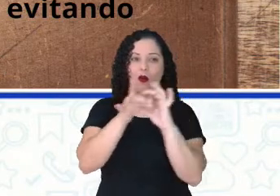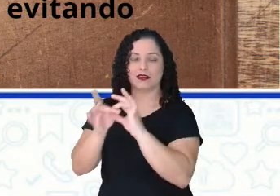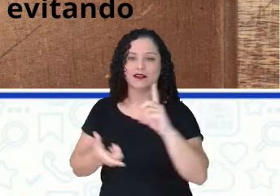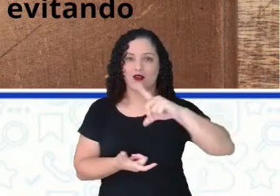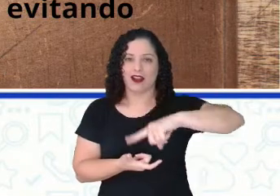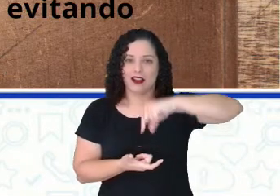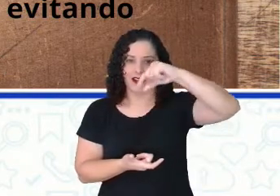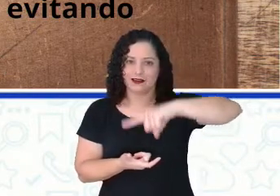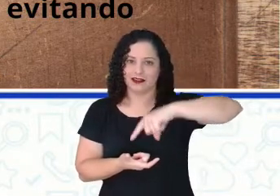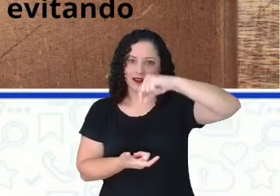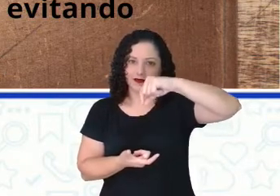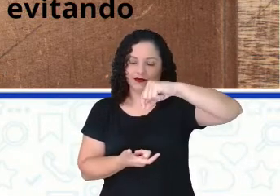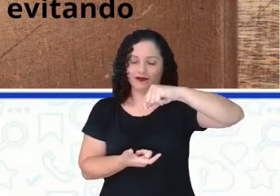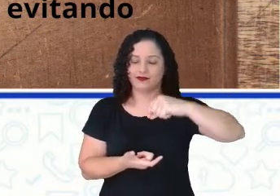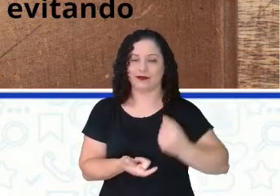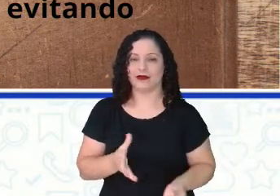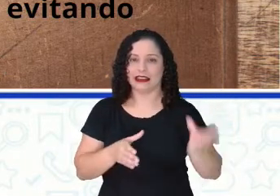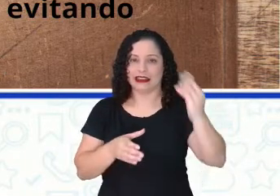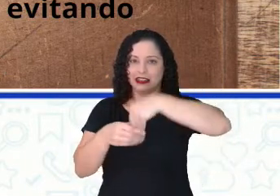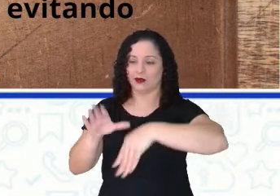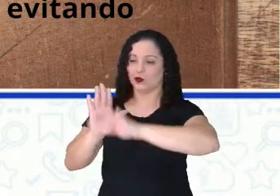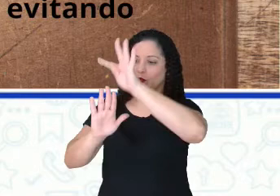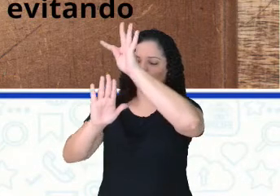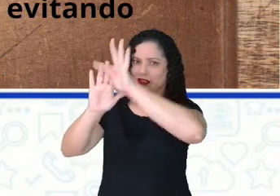lexical. Em um texto,